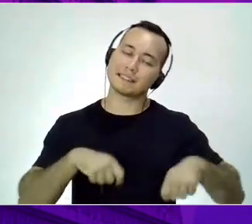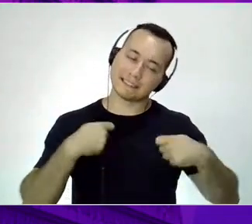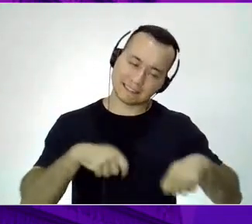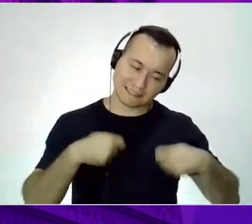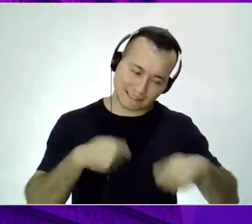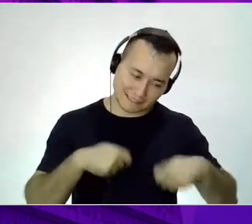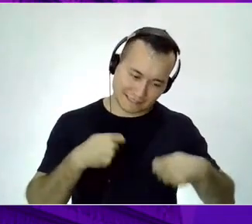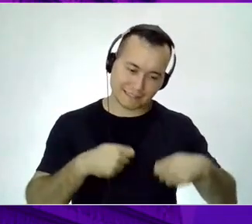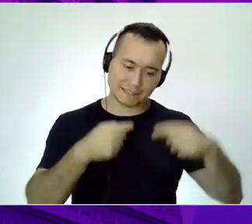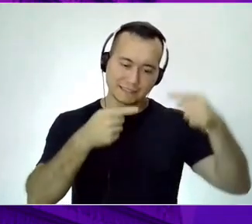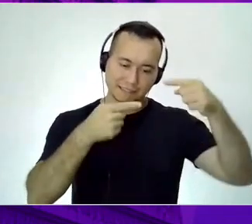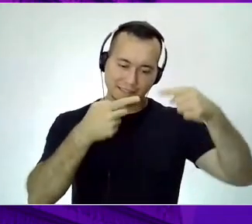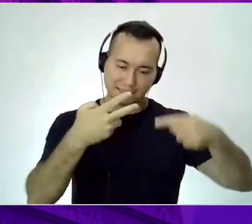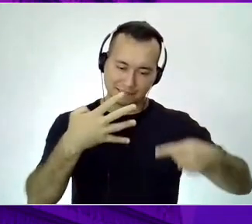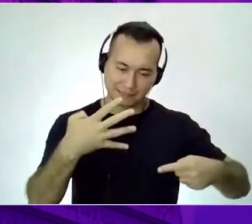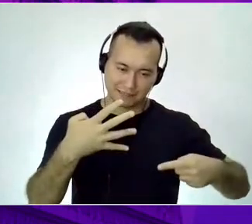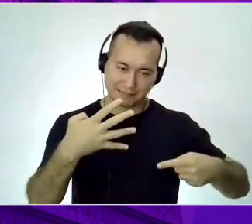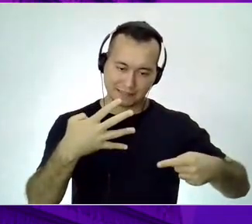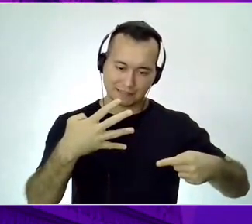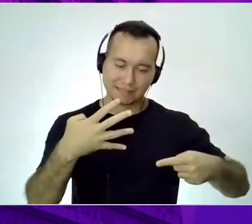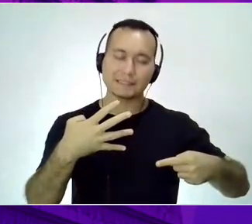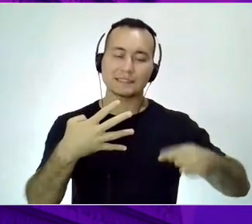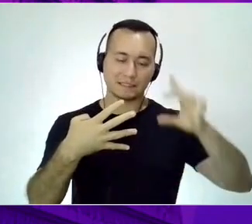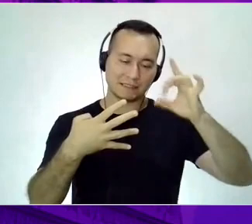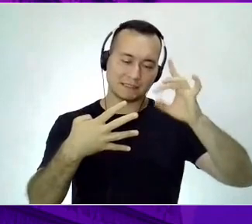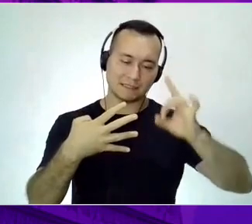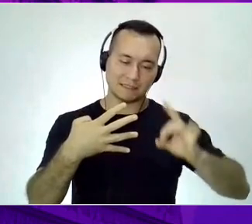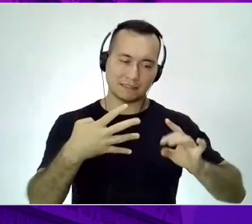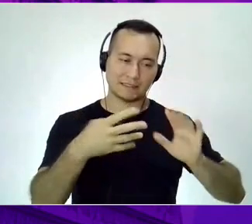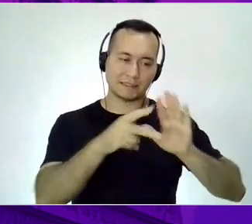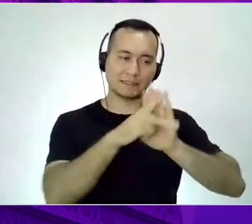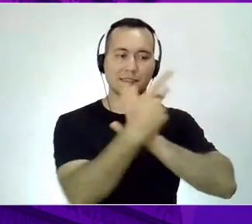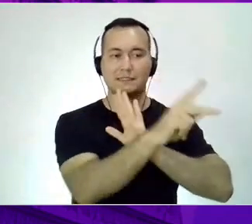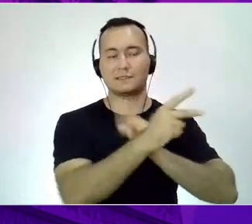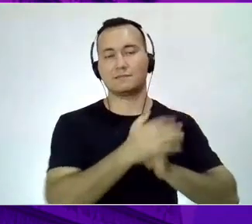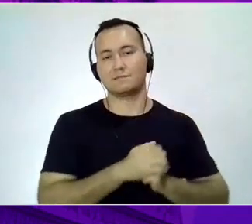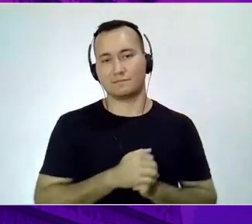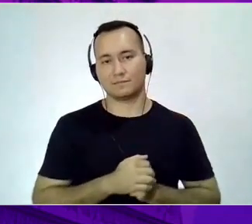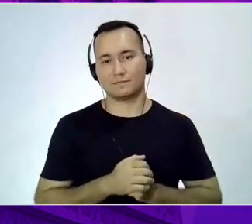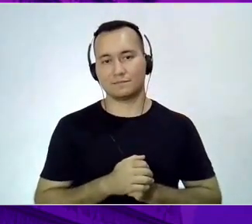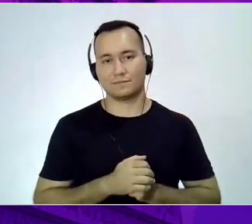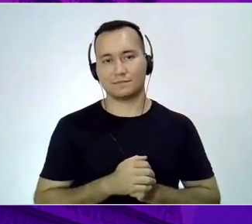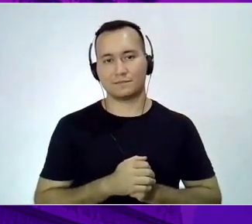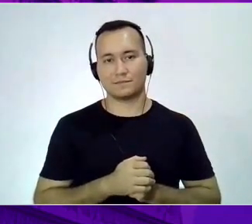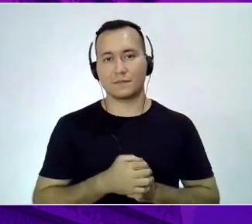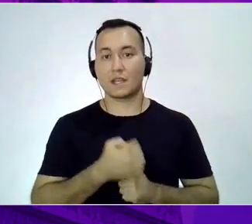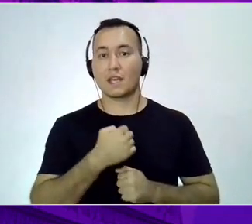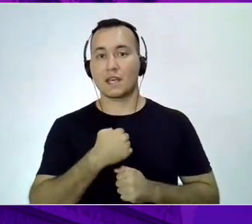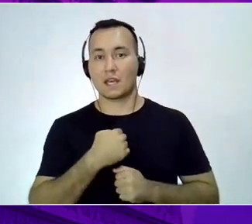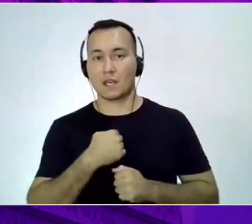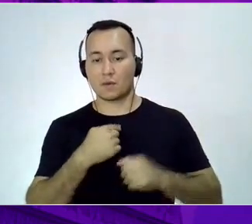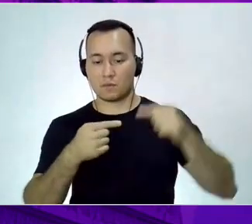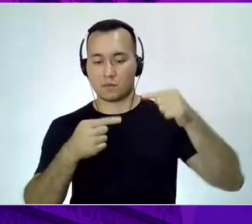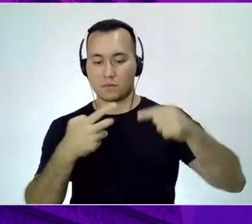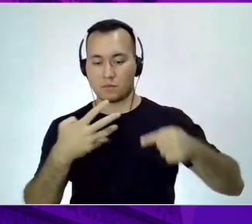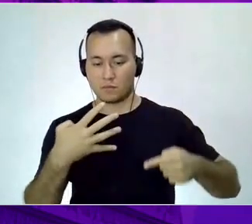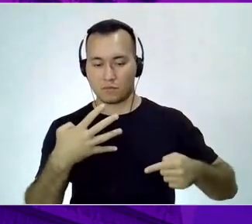formal e detalhada, senão não acontece. Eu não posso fazer um teste baseado em especificação se eu não tenho